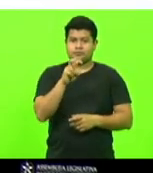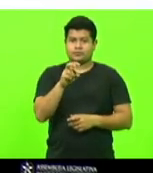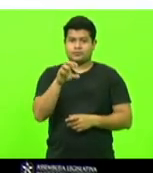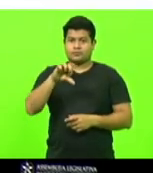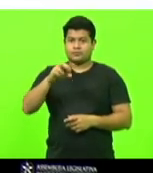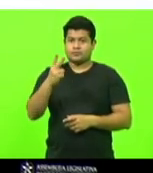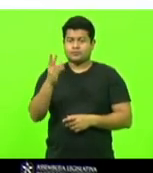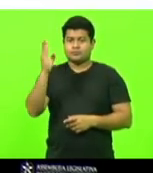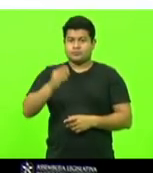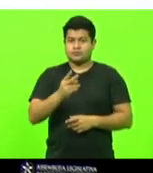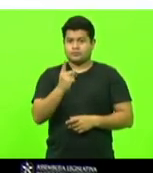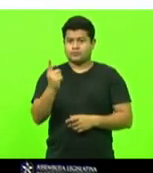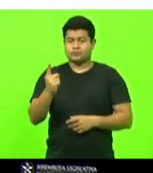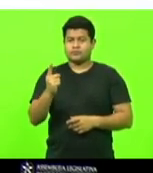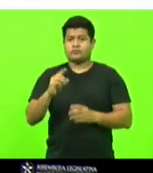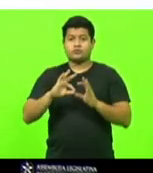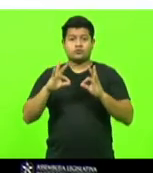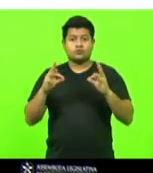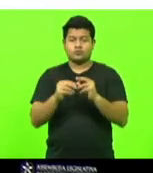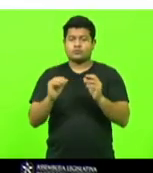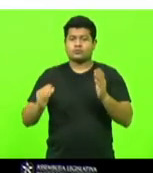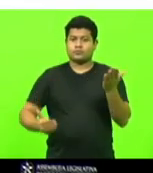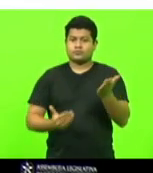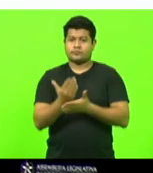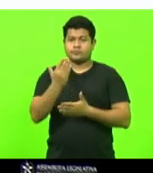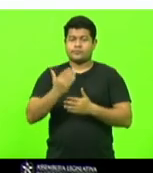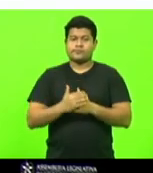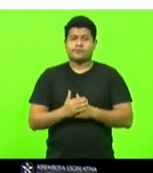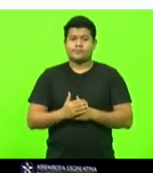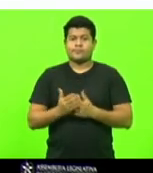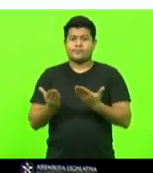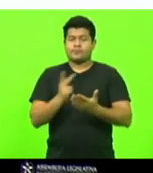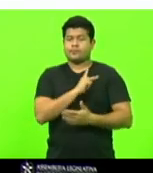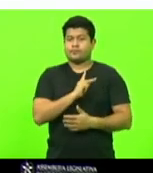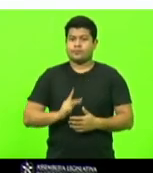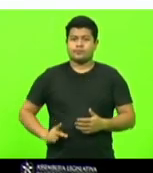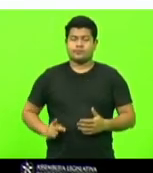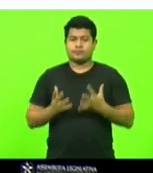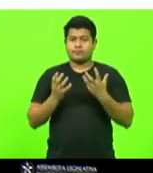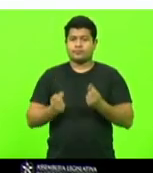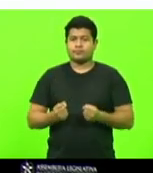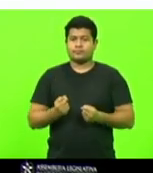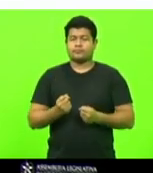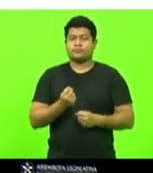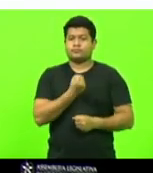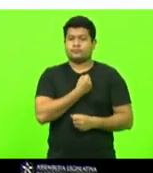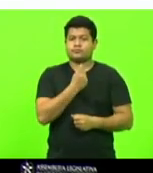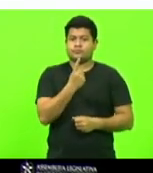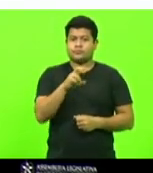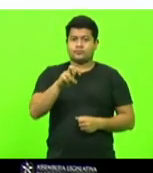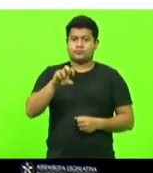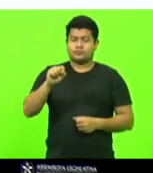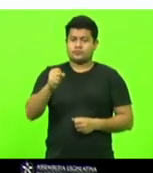1592/2021, todos. Dando continuidade à ordem do dia, o senhor presidente deferiu os requerimentos 1582,